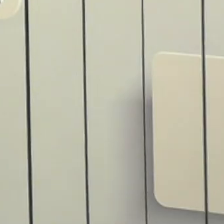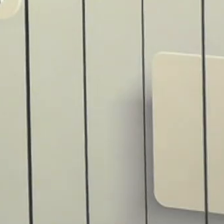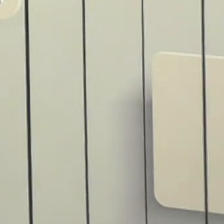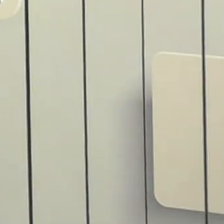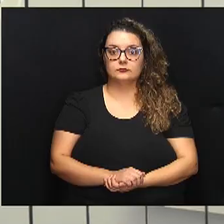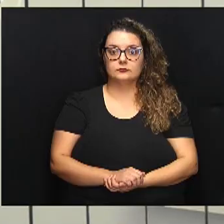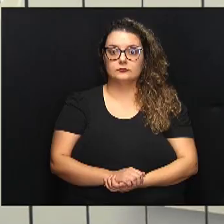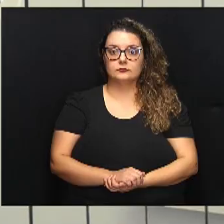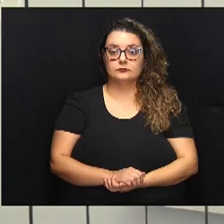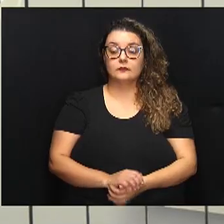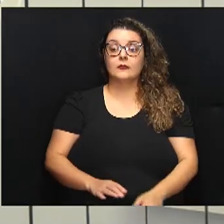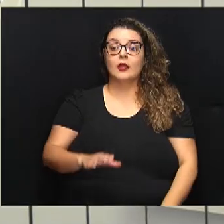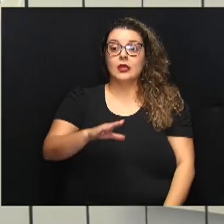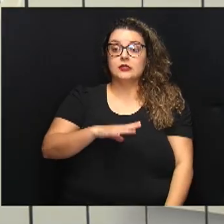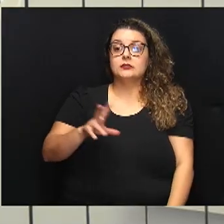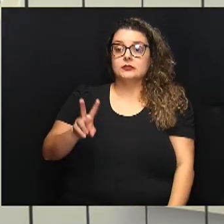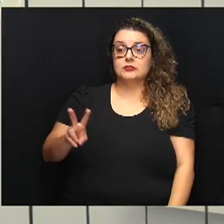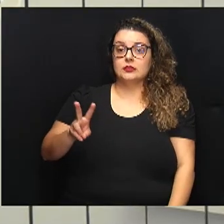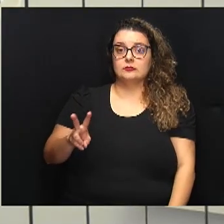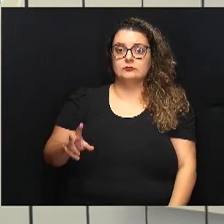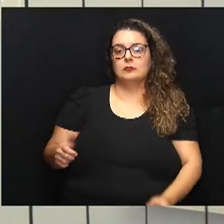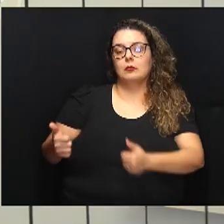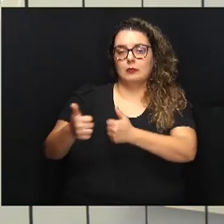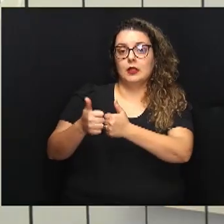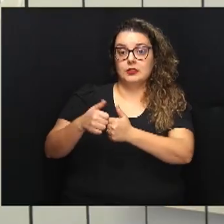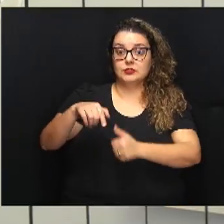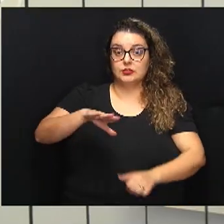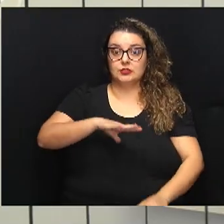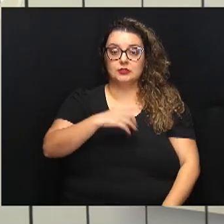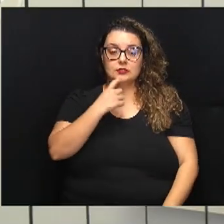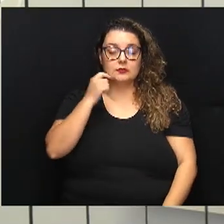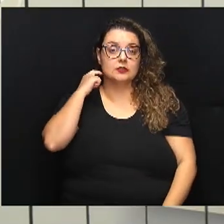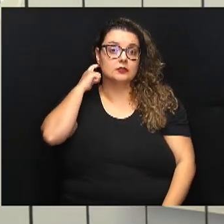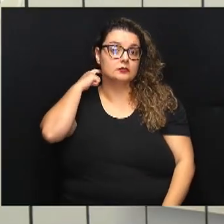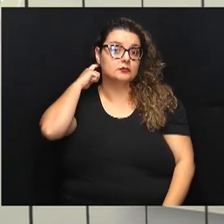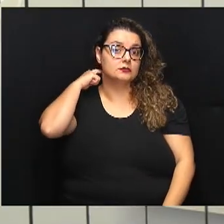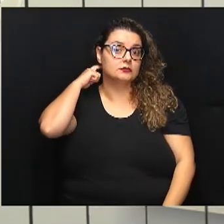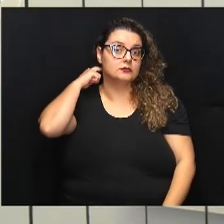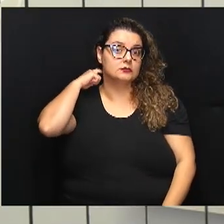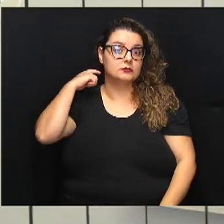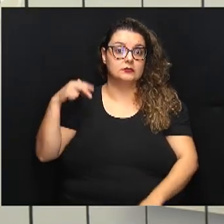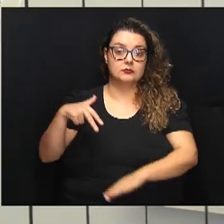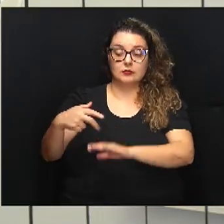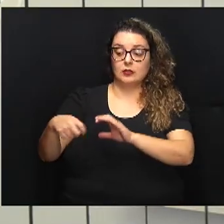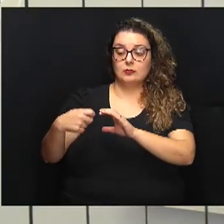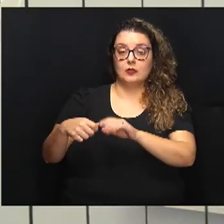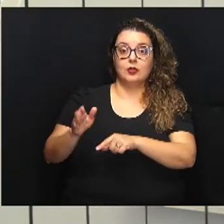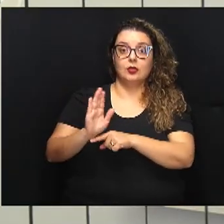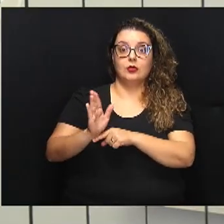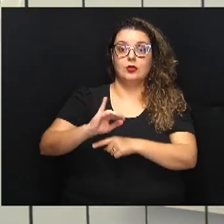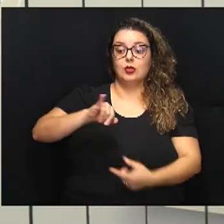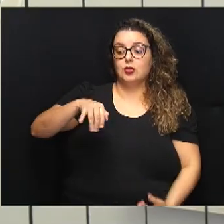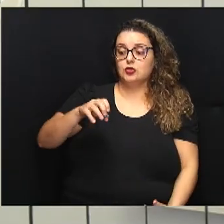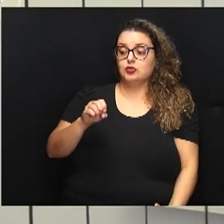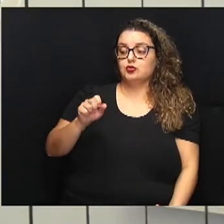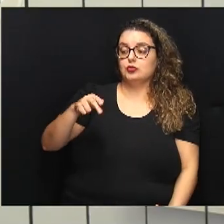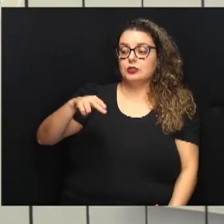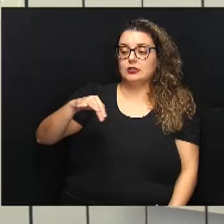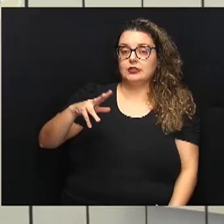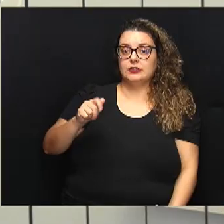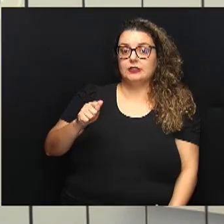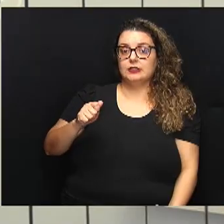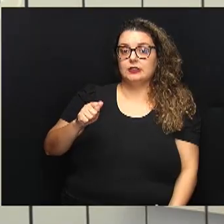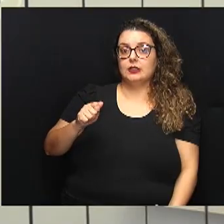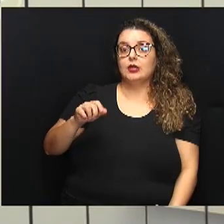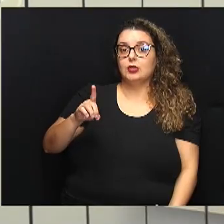A cidade de Valinhos, vizinha aqui de Campinas, foi palco das gravações do filme Joaninha Douradinha,